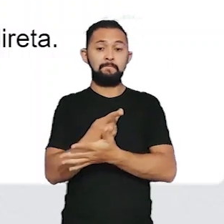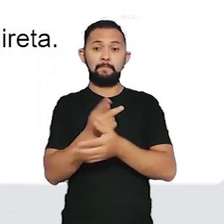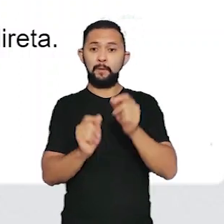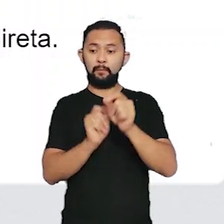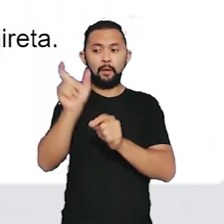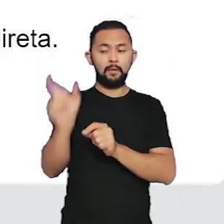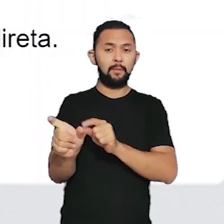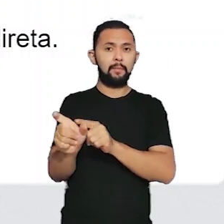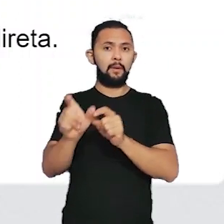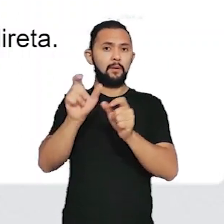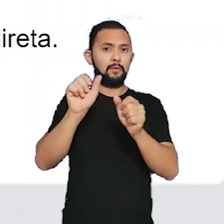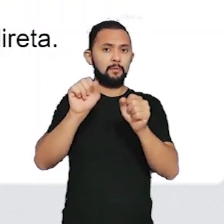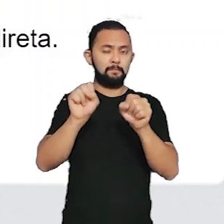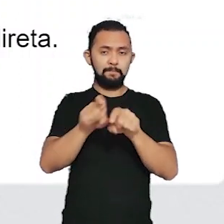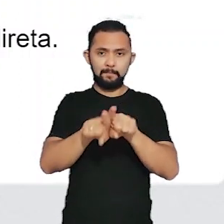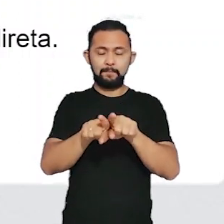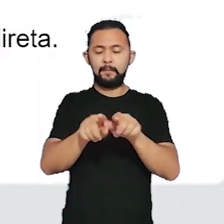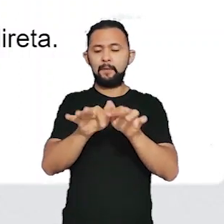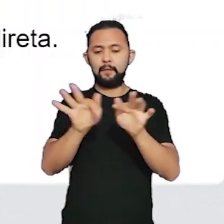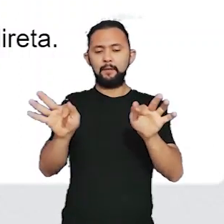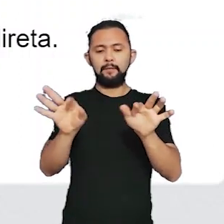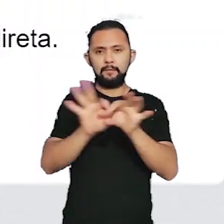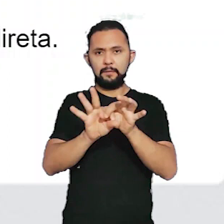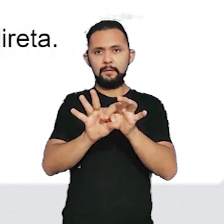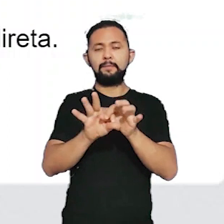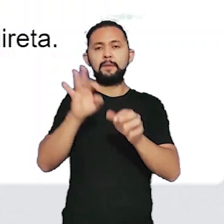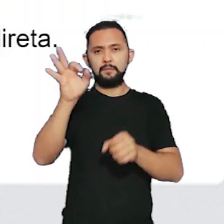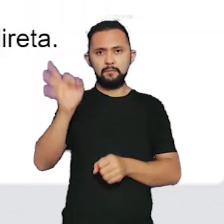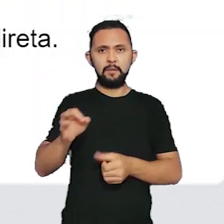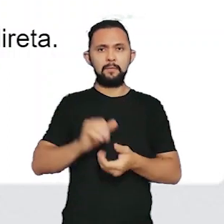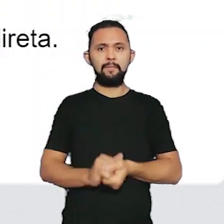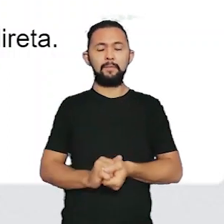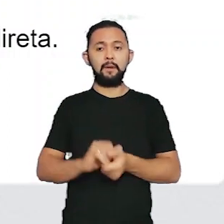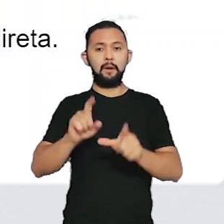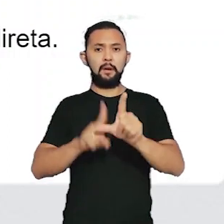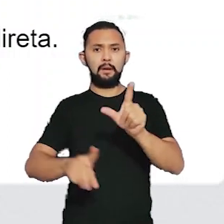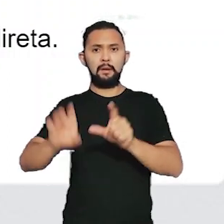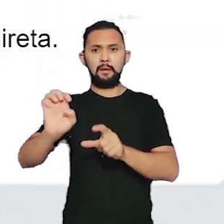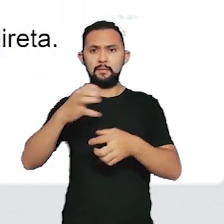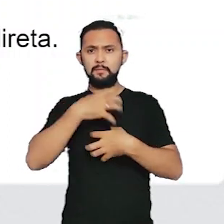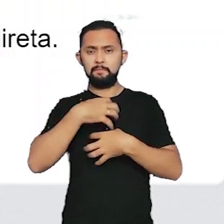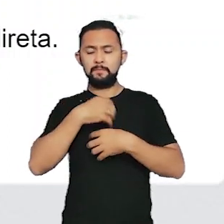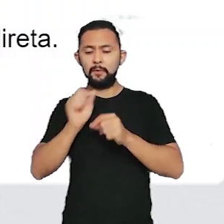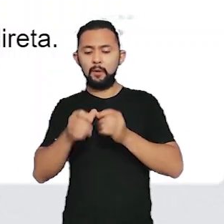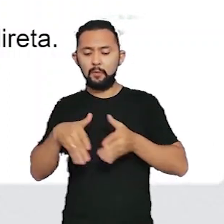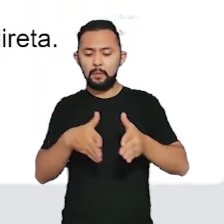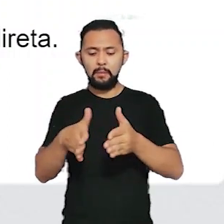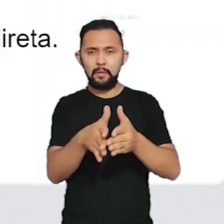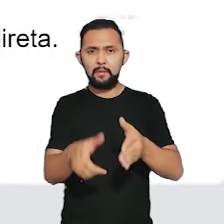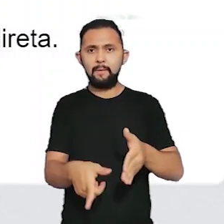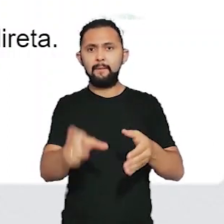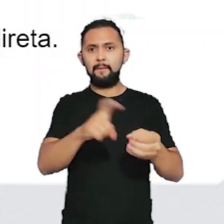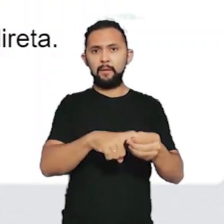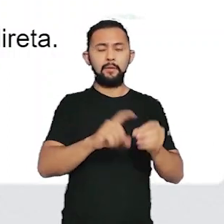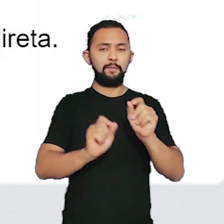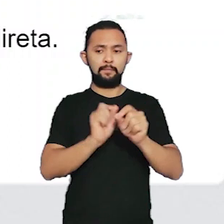minha oração. Então, a classificação está correta. E a letra E sinto que é um caminho sem volta. E